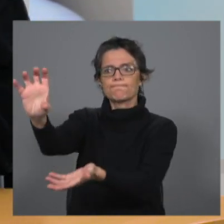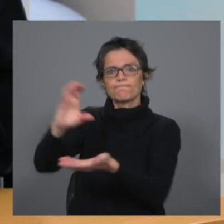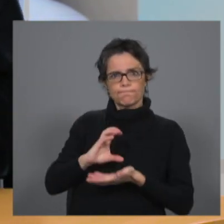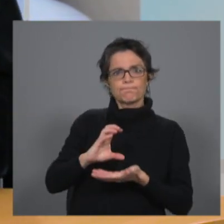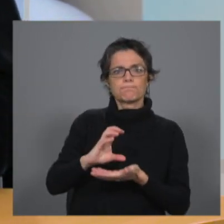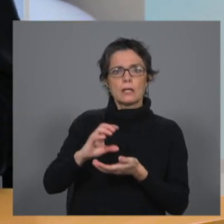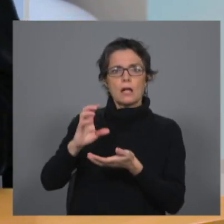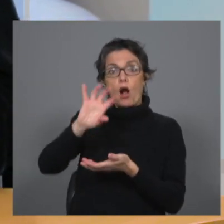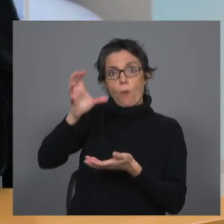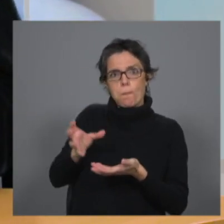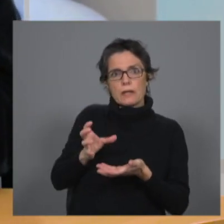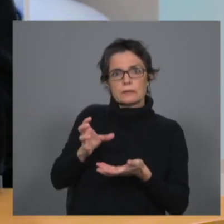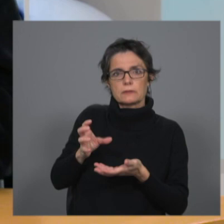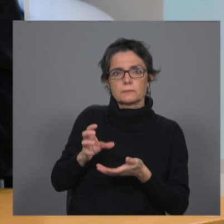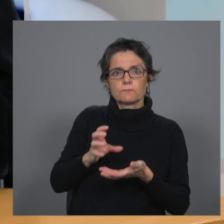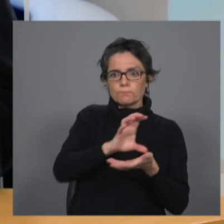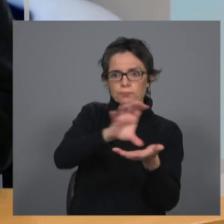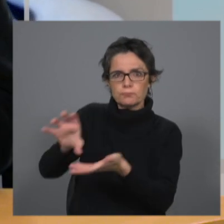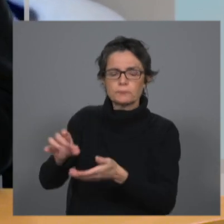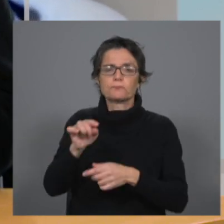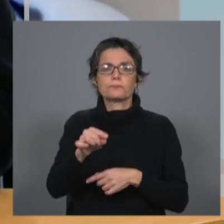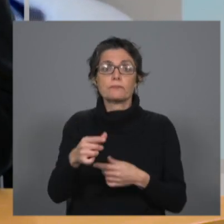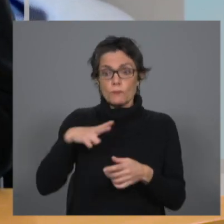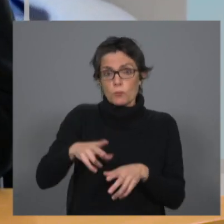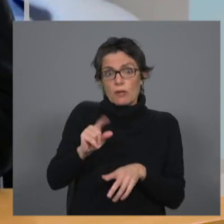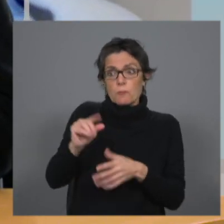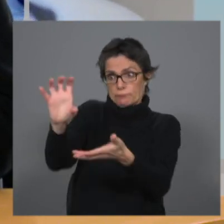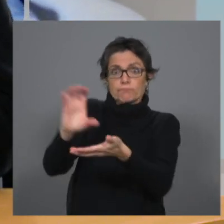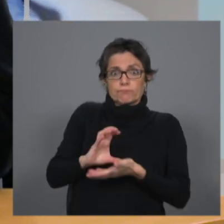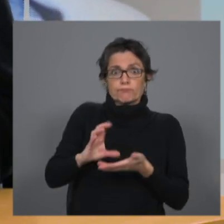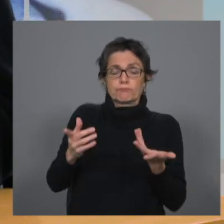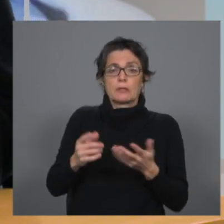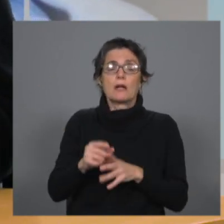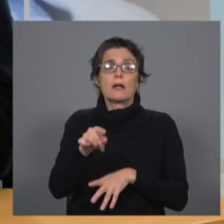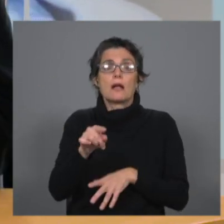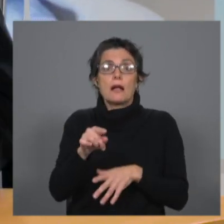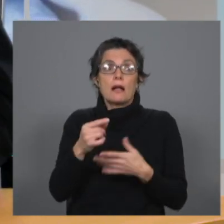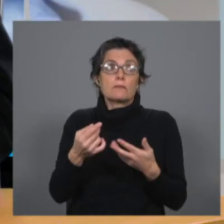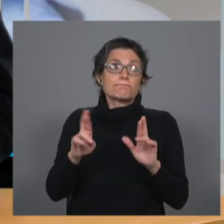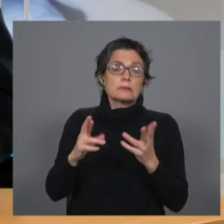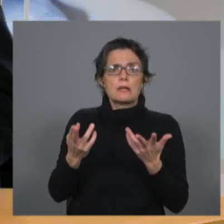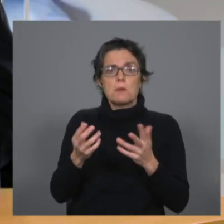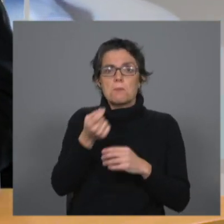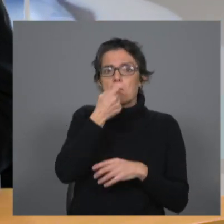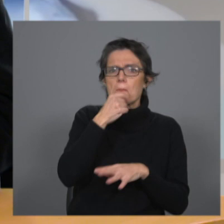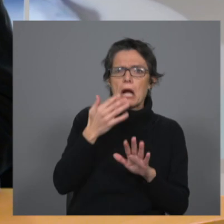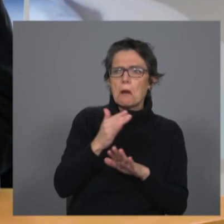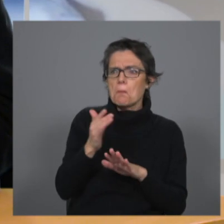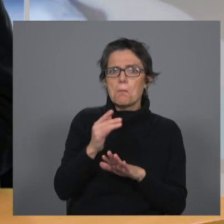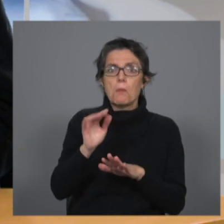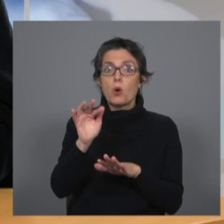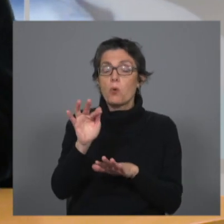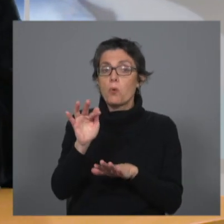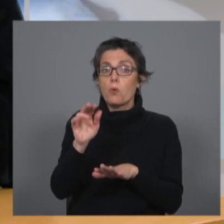Para Portugal é muito importante também. Hoje em dia espera-se que lá para maio ou junho, portanto no final da presidência portuguesa